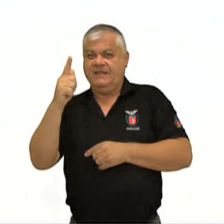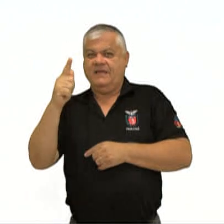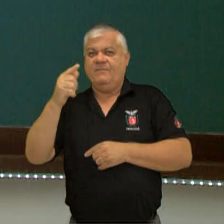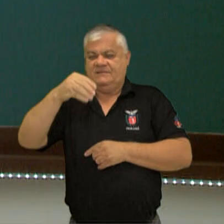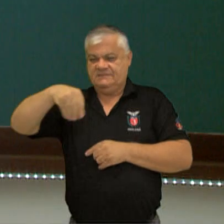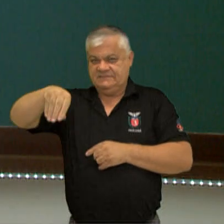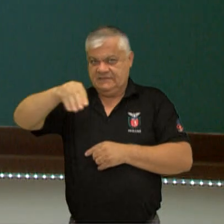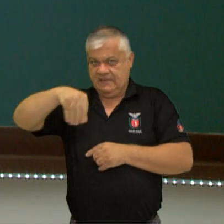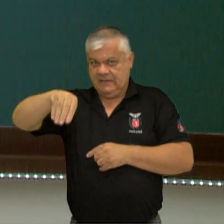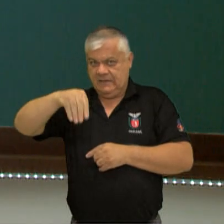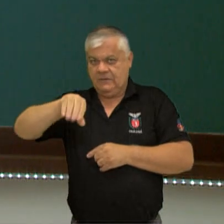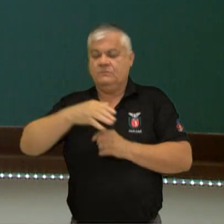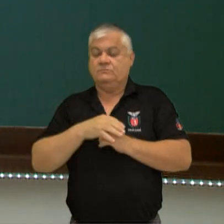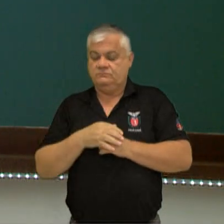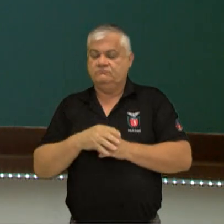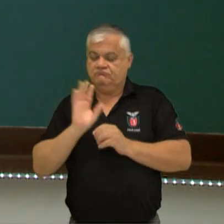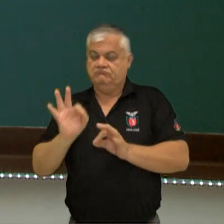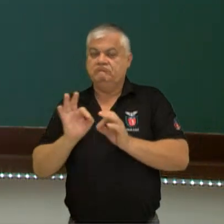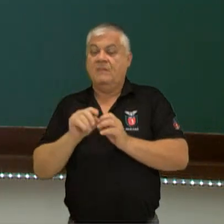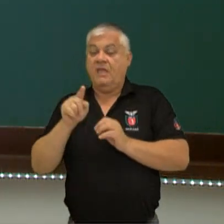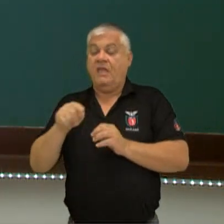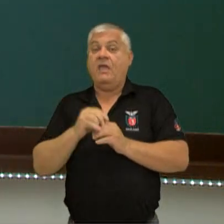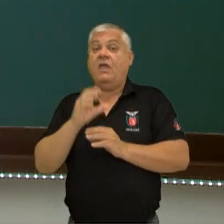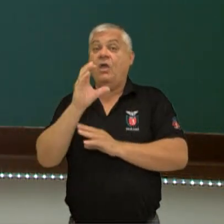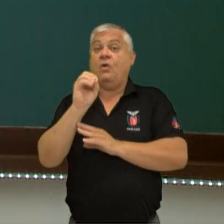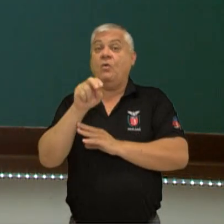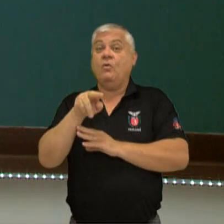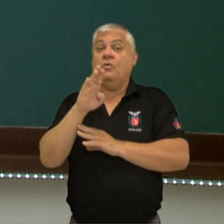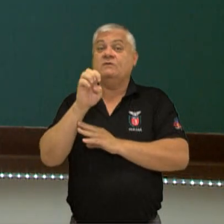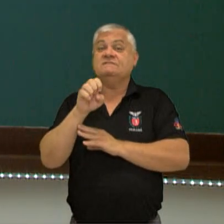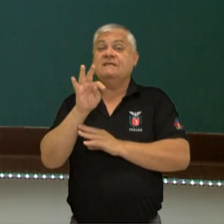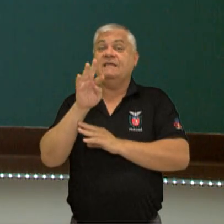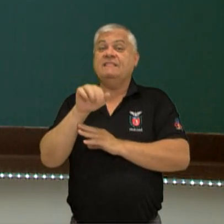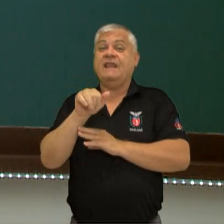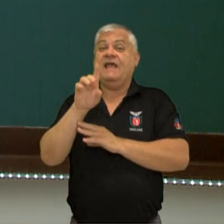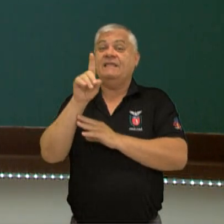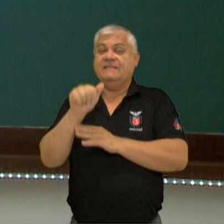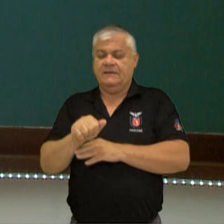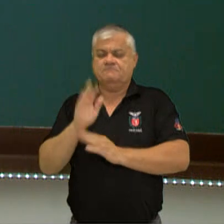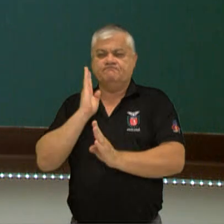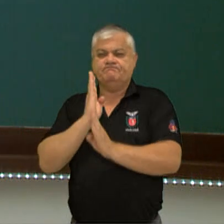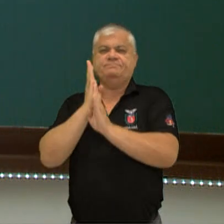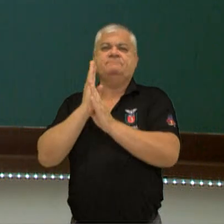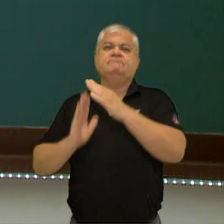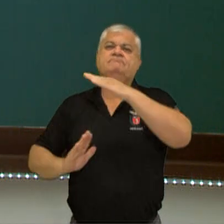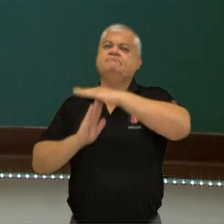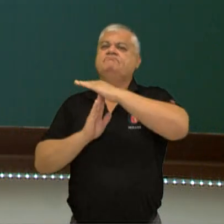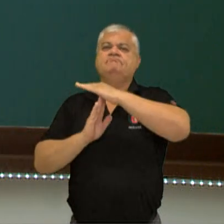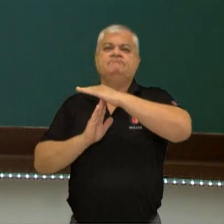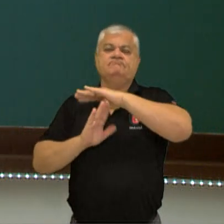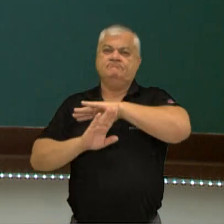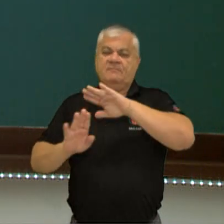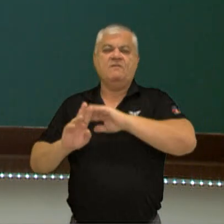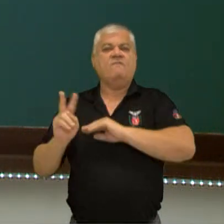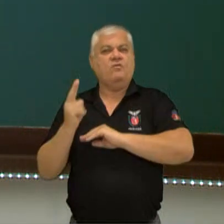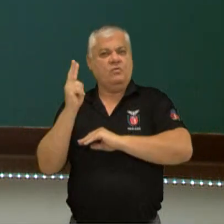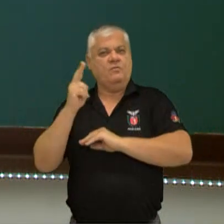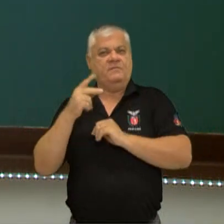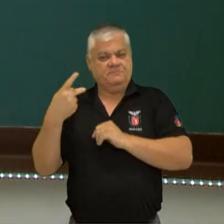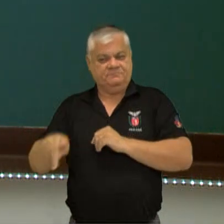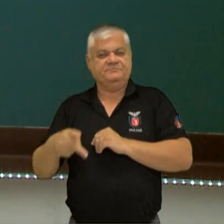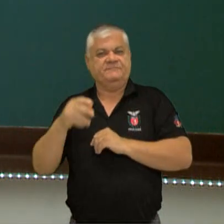cozinha, eu tenho uma solução concentrada de sal de cozinha. Eu atingi o limite máximo do volume para aquele